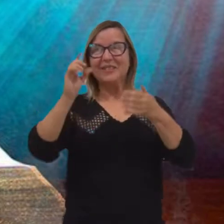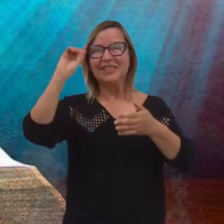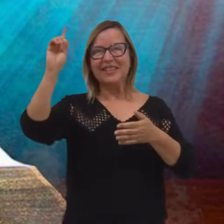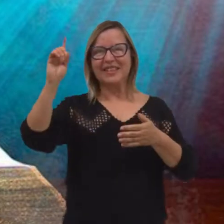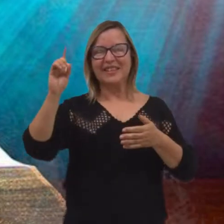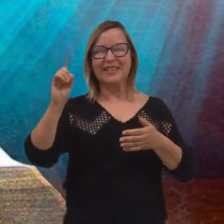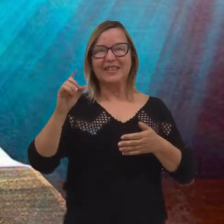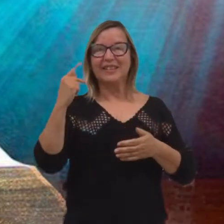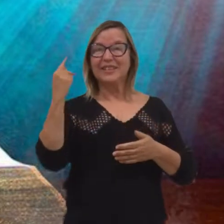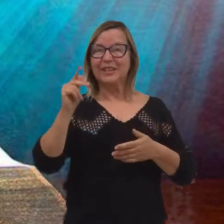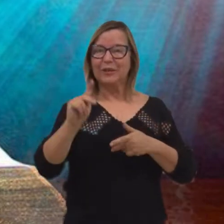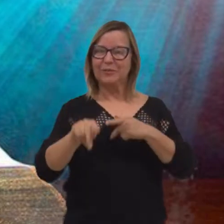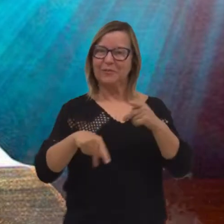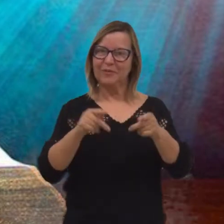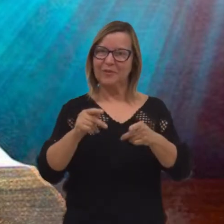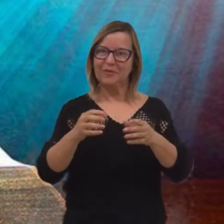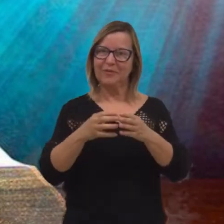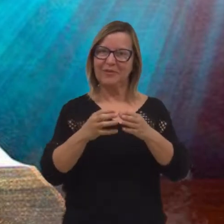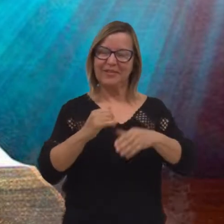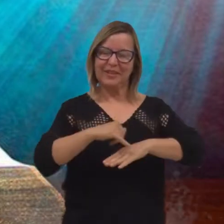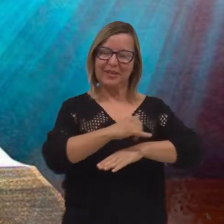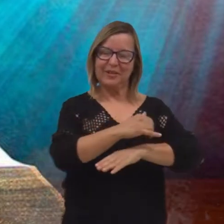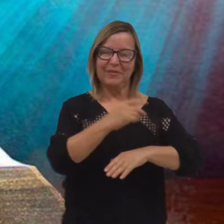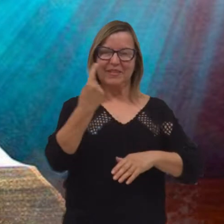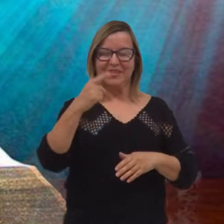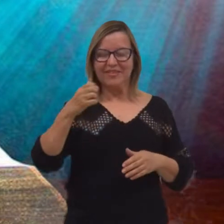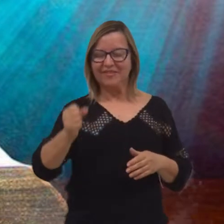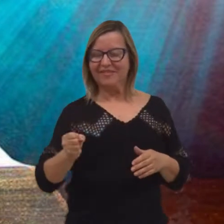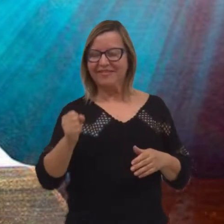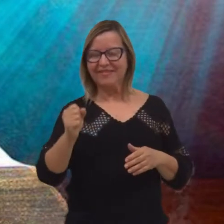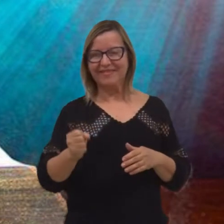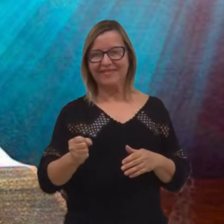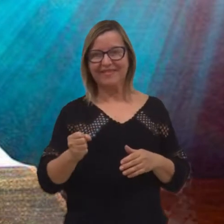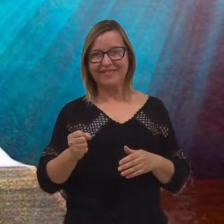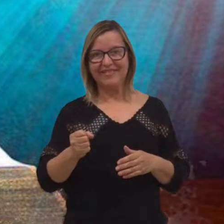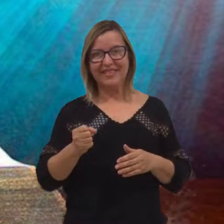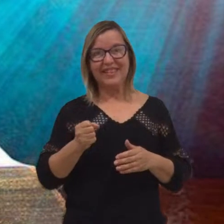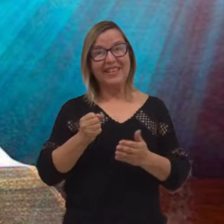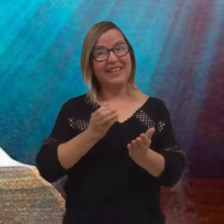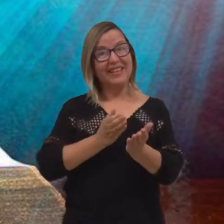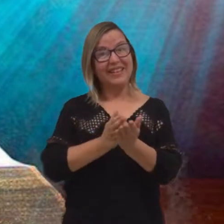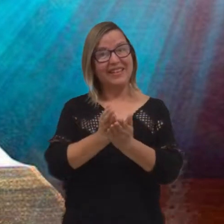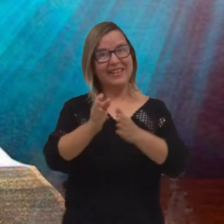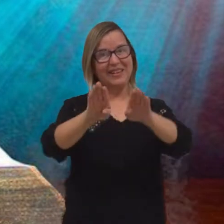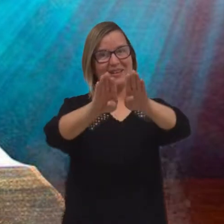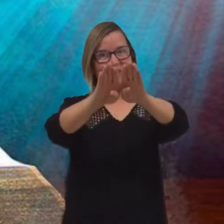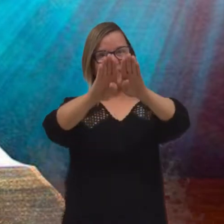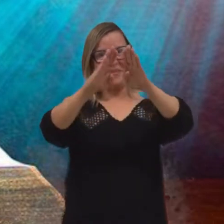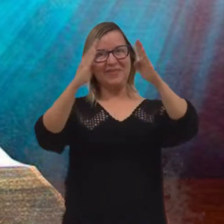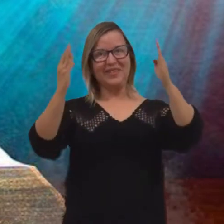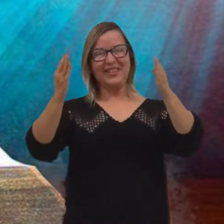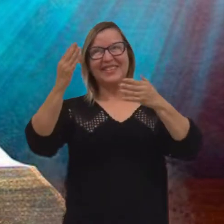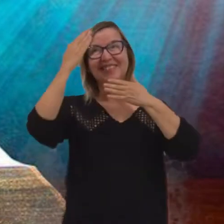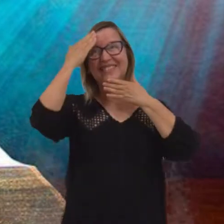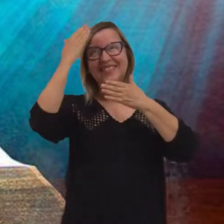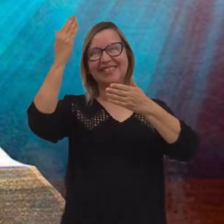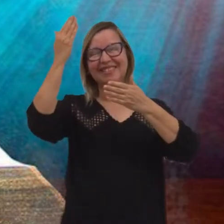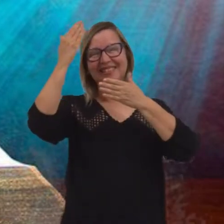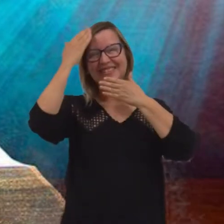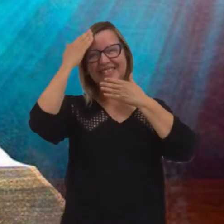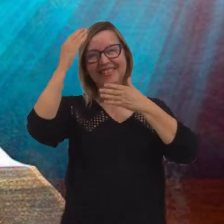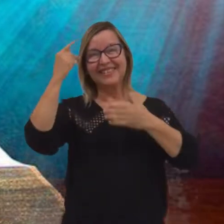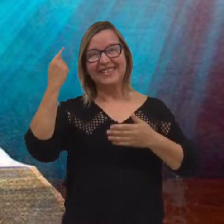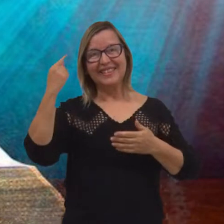Somos o seu povo e rebanho do seu pastoreio. Entrai por suas portas com ações de graças e